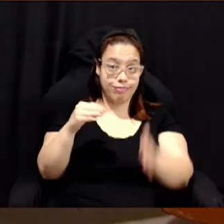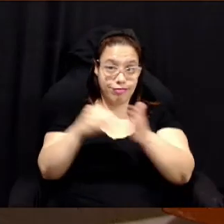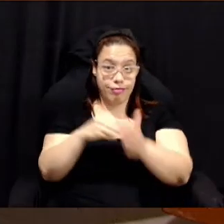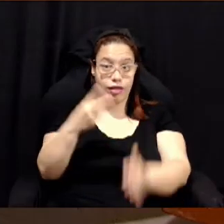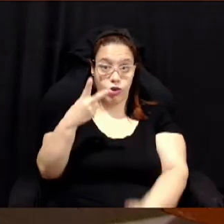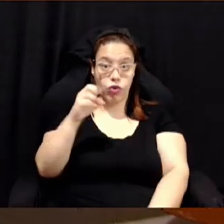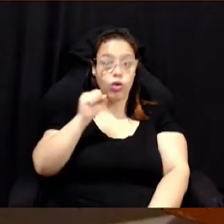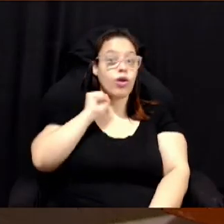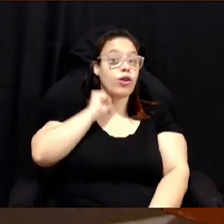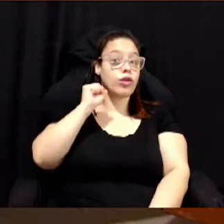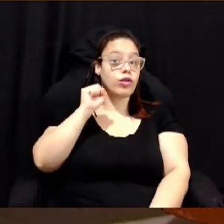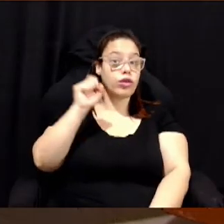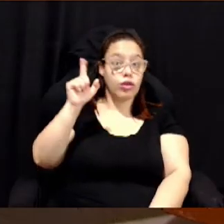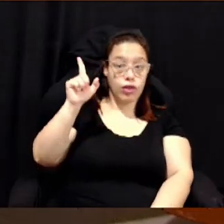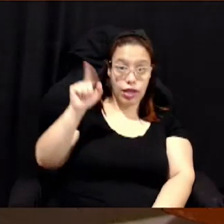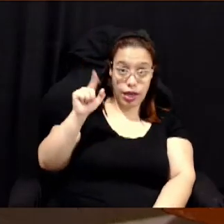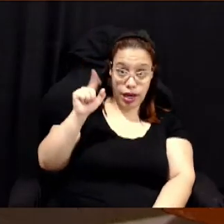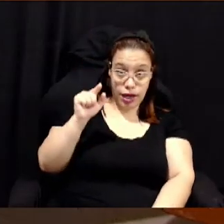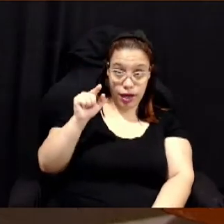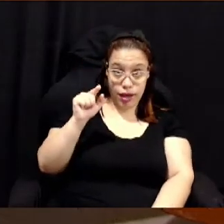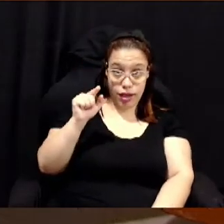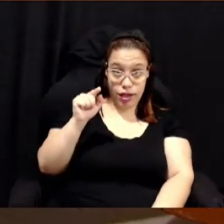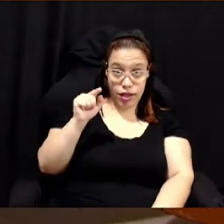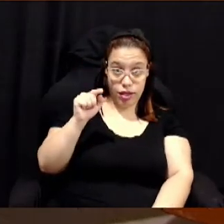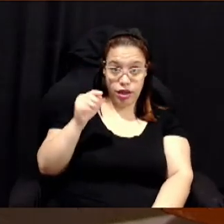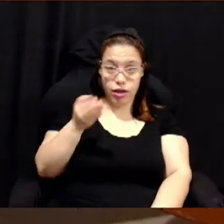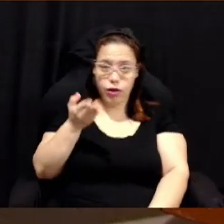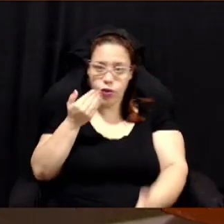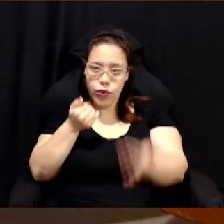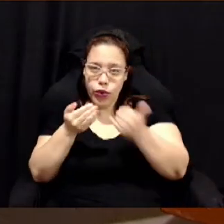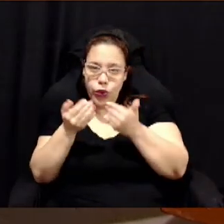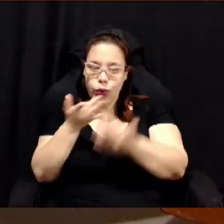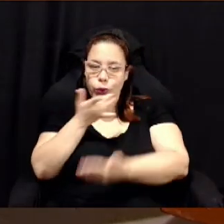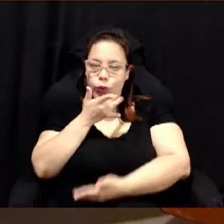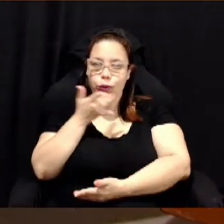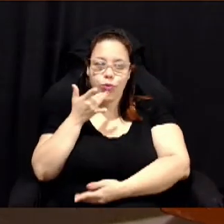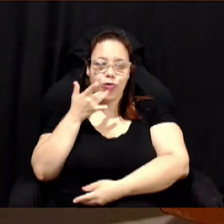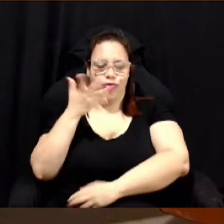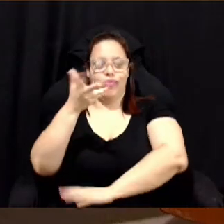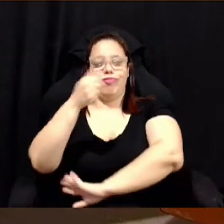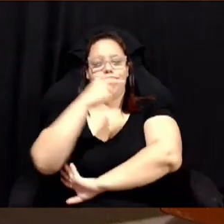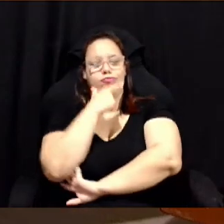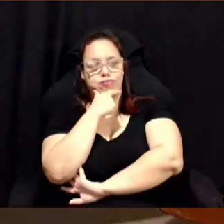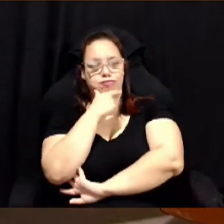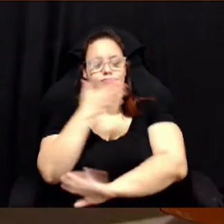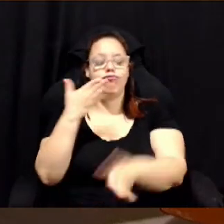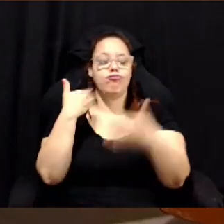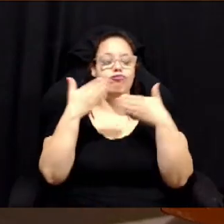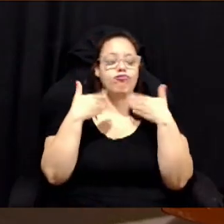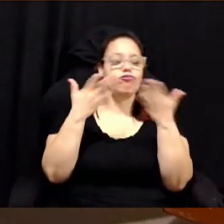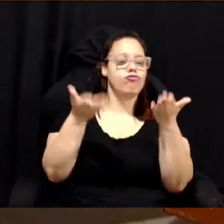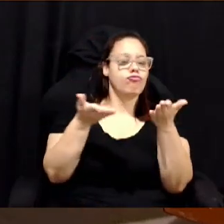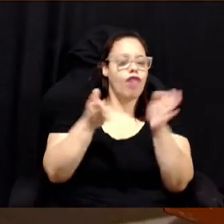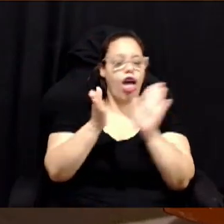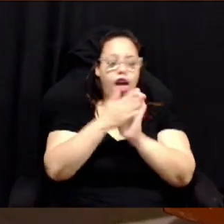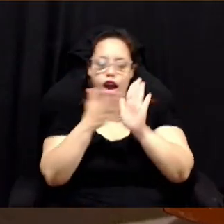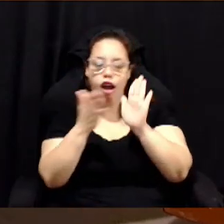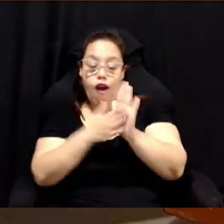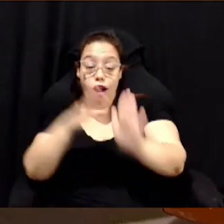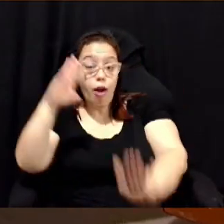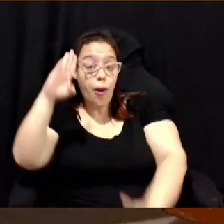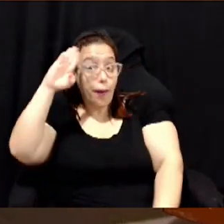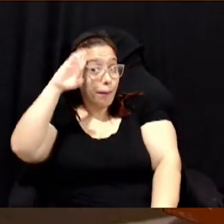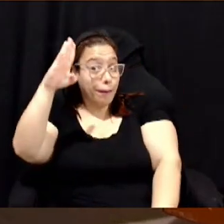isso, Marco? Para as pessoas provarem essas delícias. Eu quero que você conte para a gente qual é a proposta principal